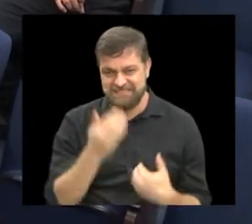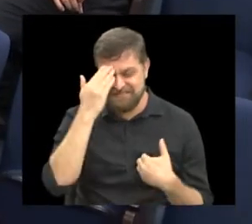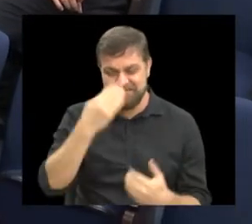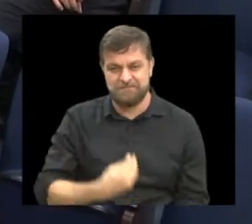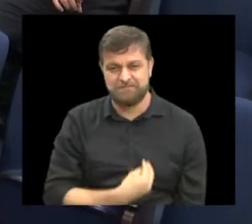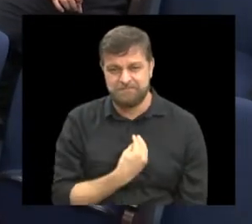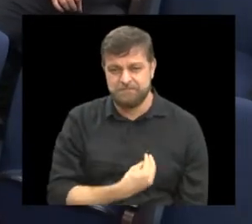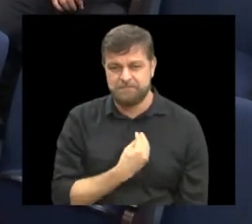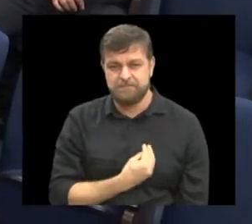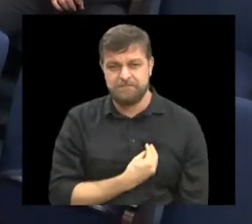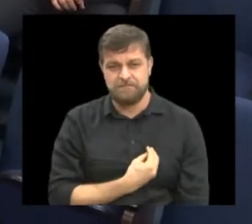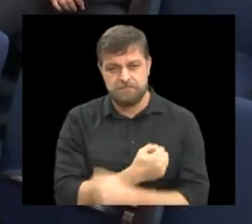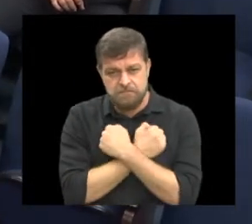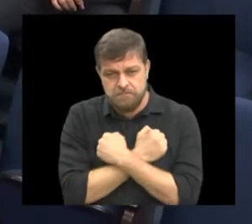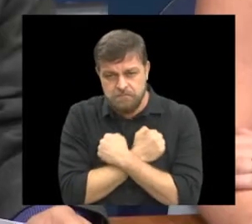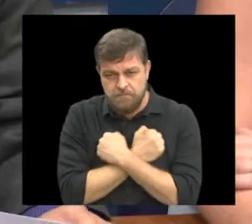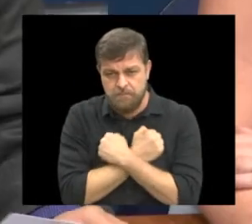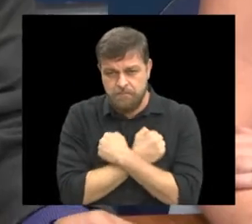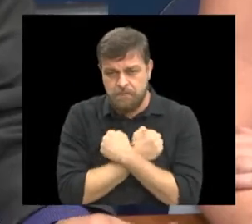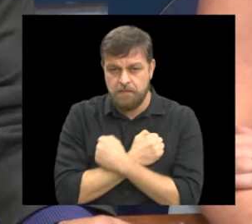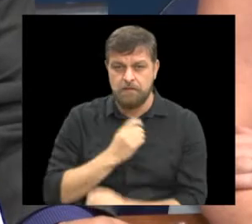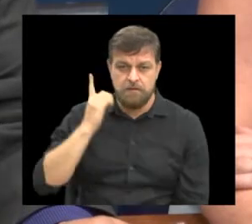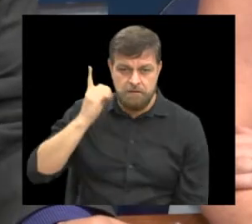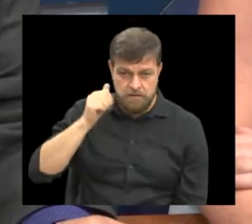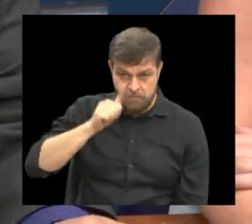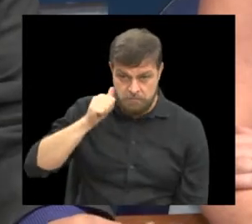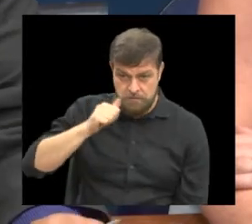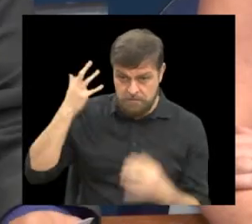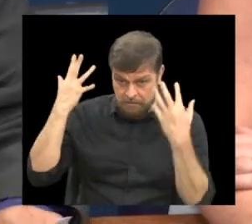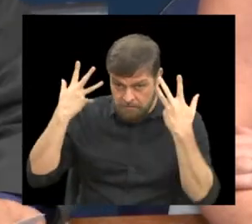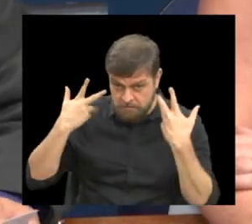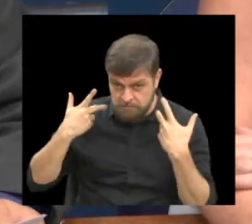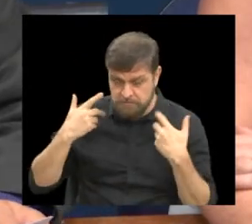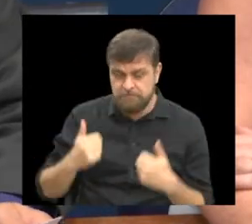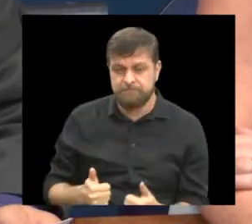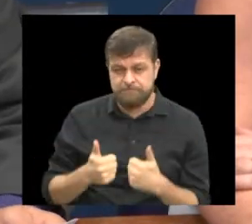presença. Mando um abraço à deputada Célia Leão.